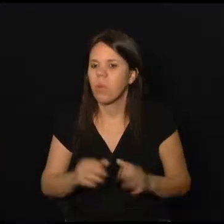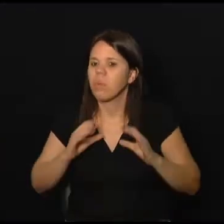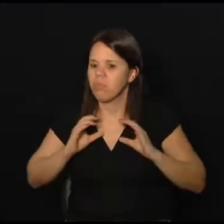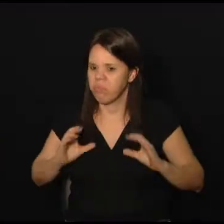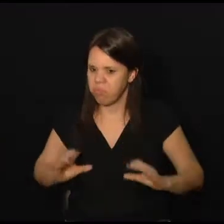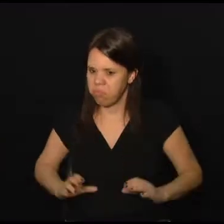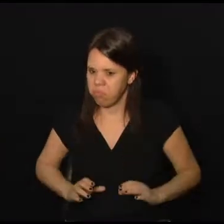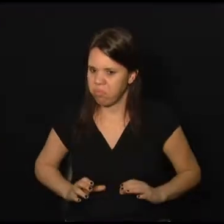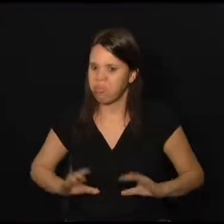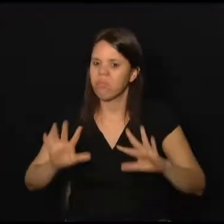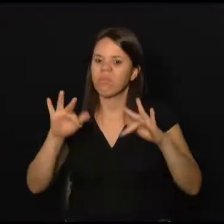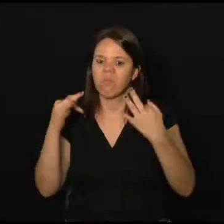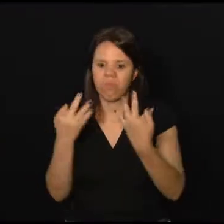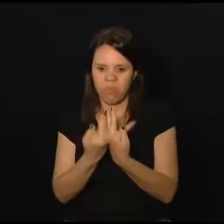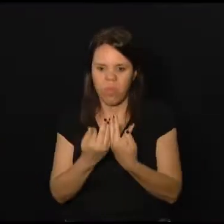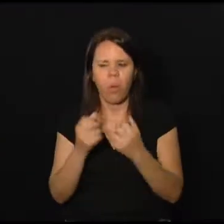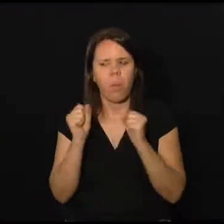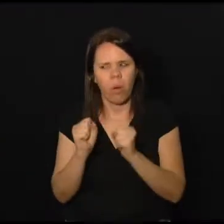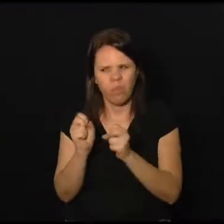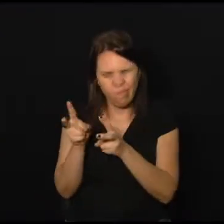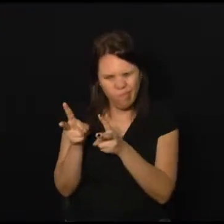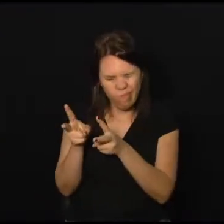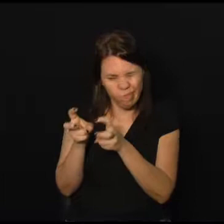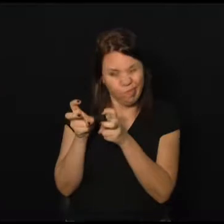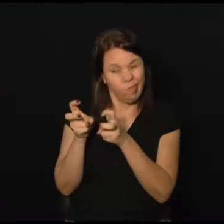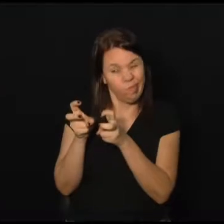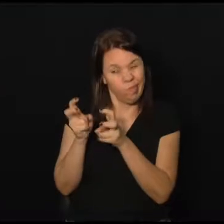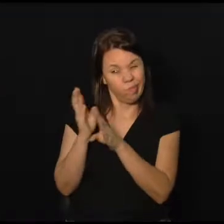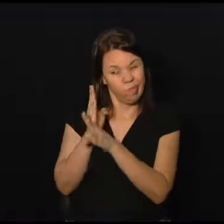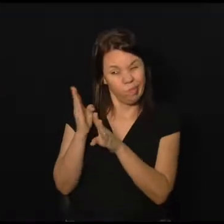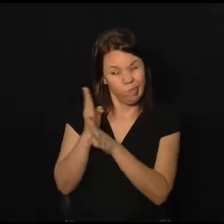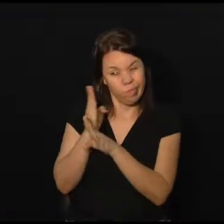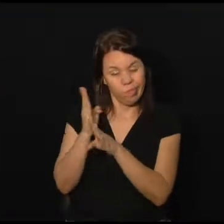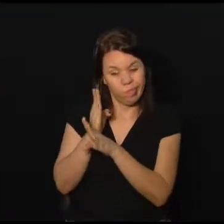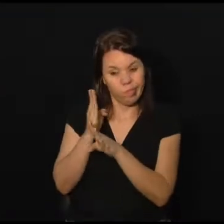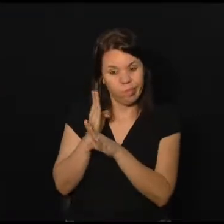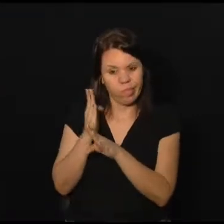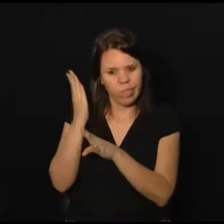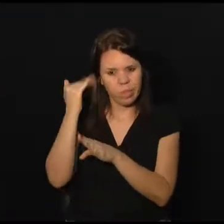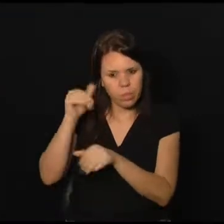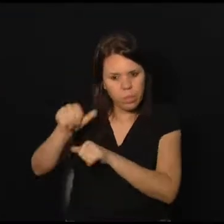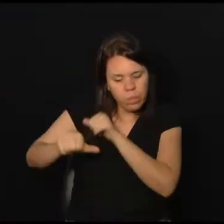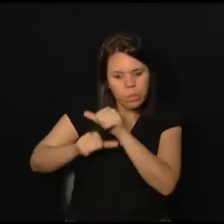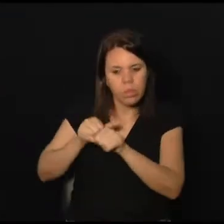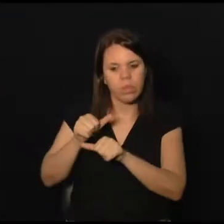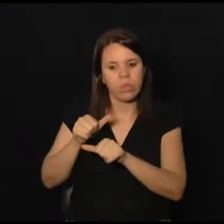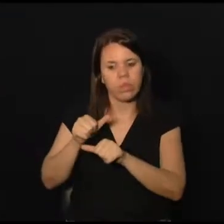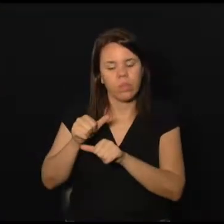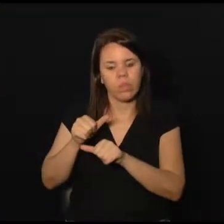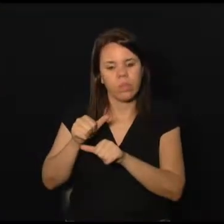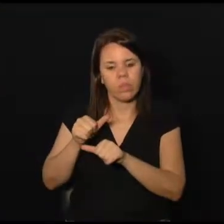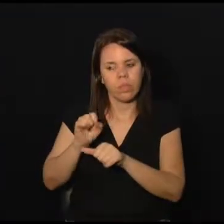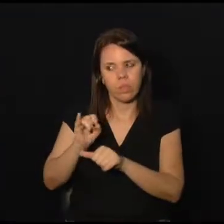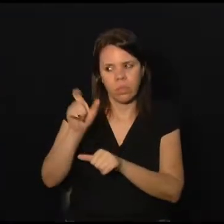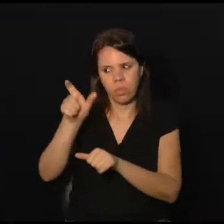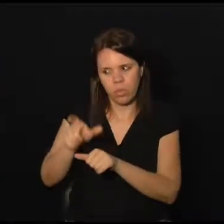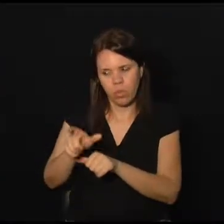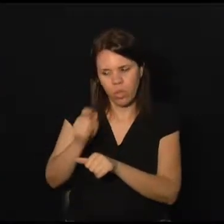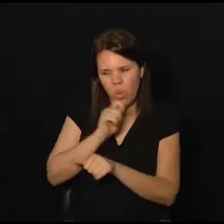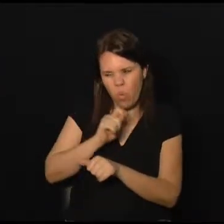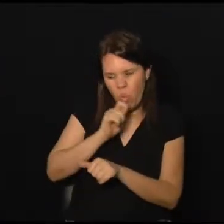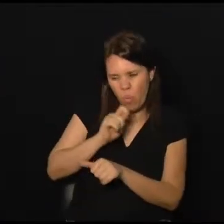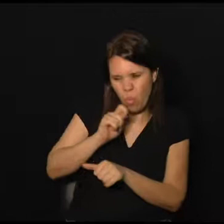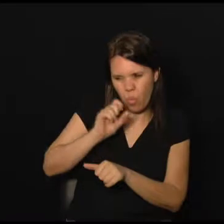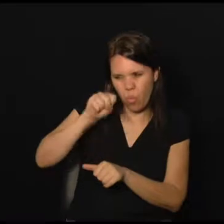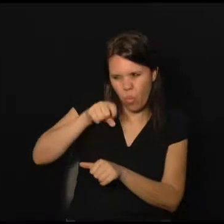comportamentos que a família pode identificar e saber a mudança, né? Se a pessoa está usando droga ou